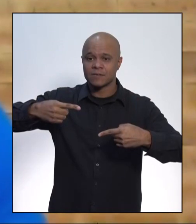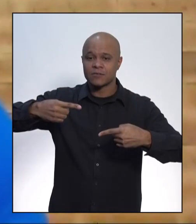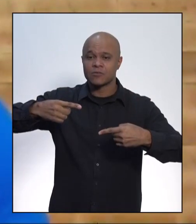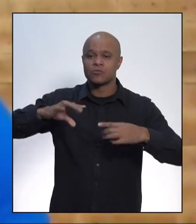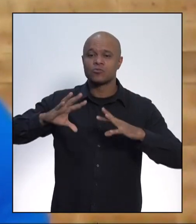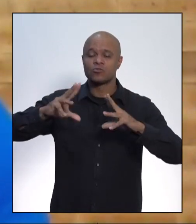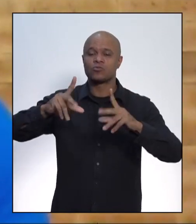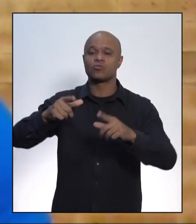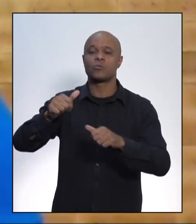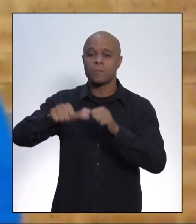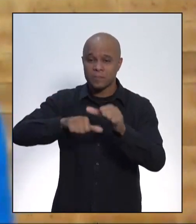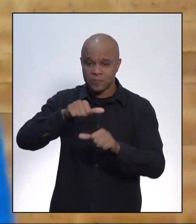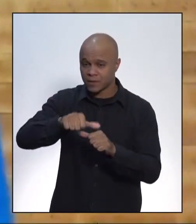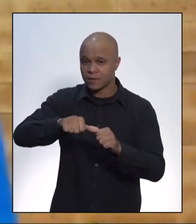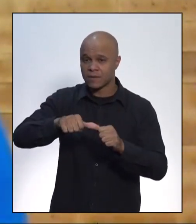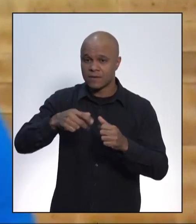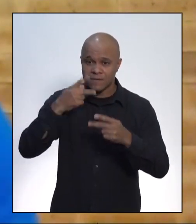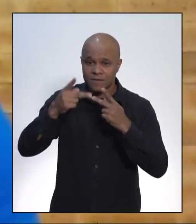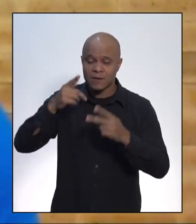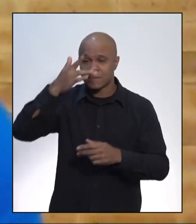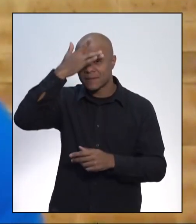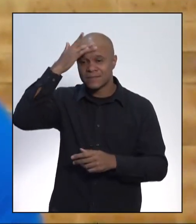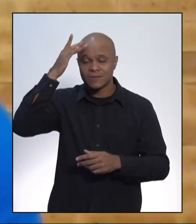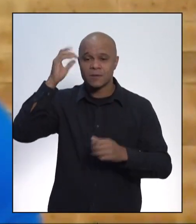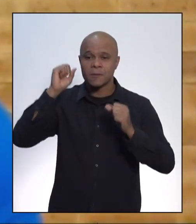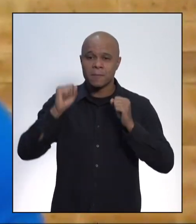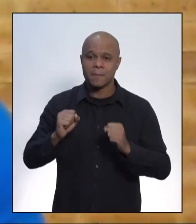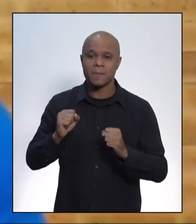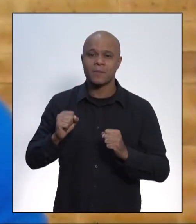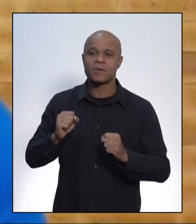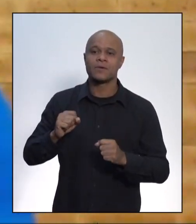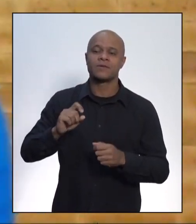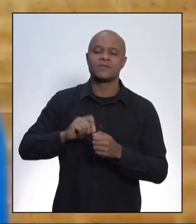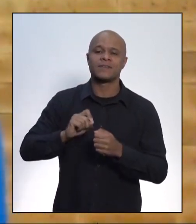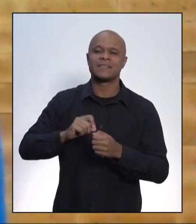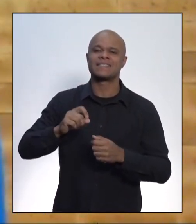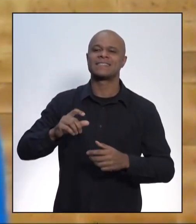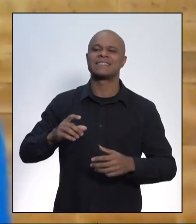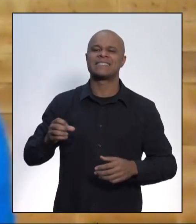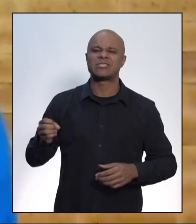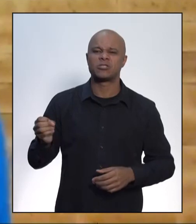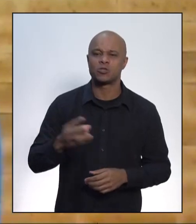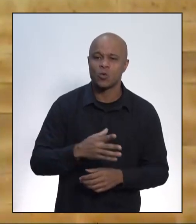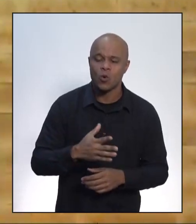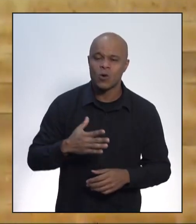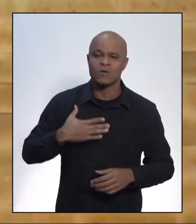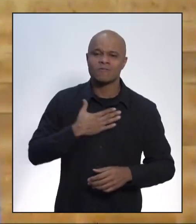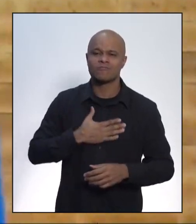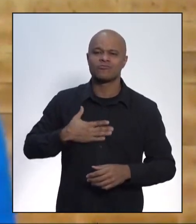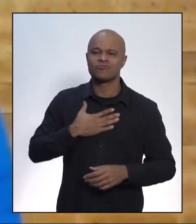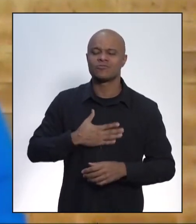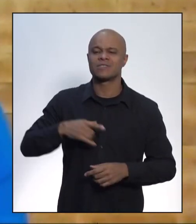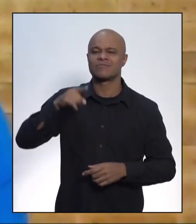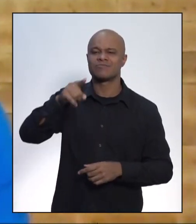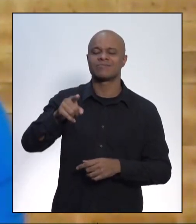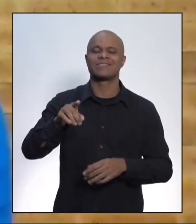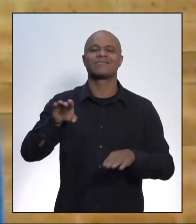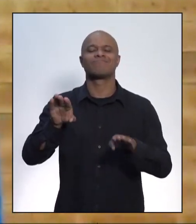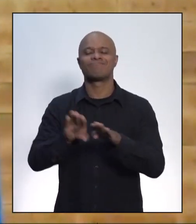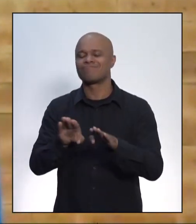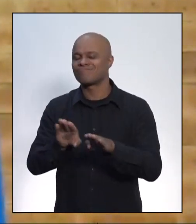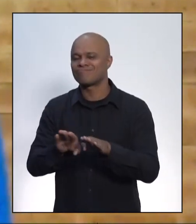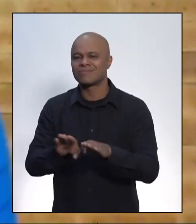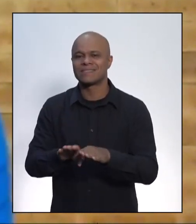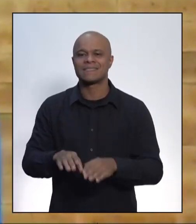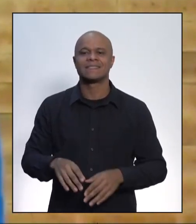pessoa que vai poder enfrentar novos desafios. Eu acho que o principal é buscar algo que você gosta, um problema que você pode resolver,